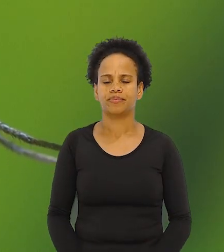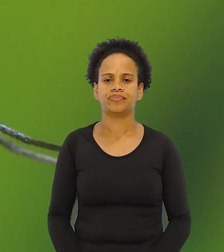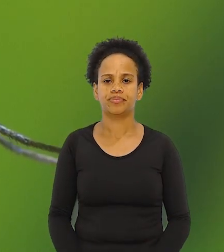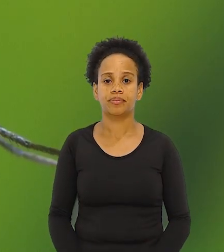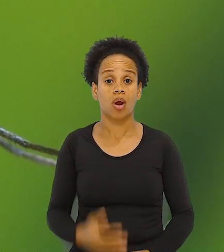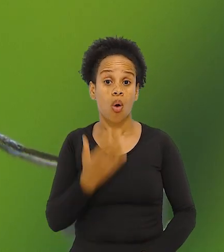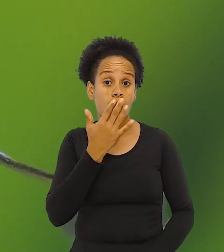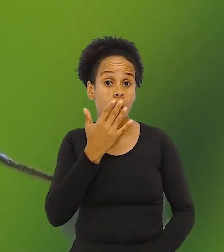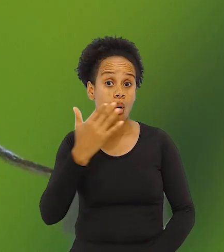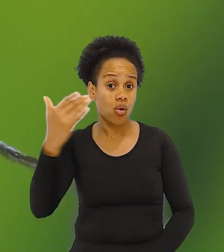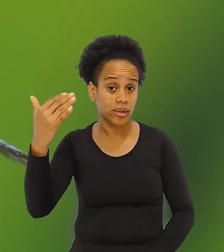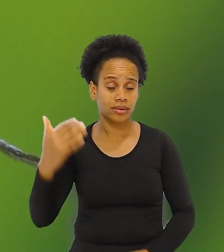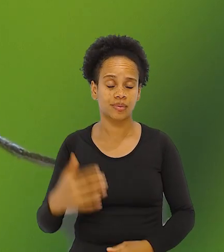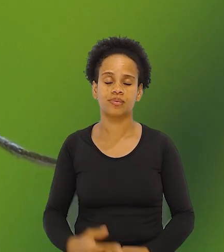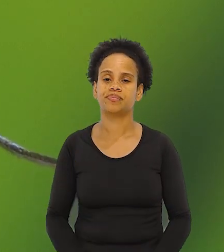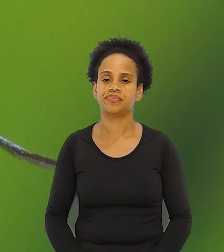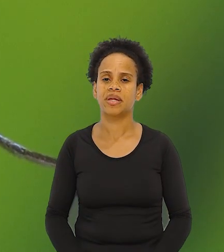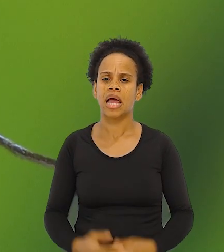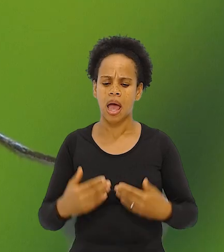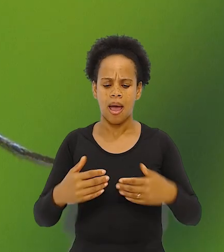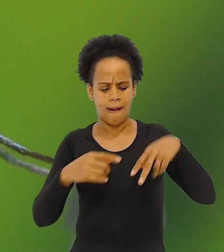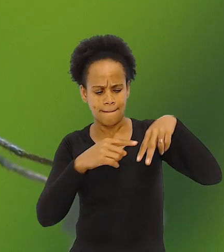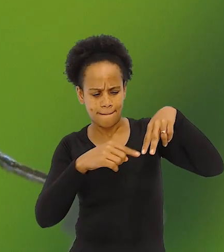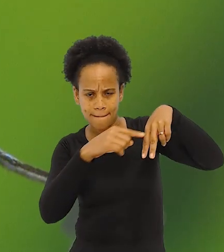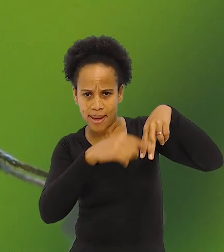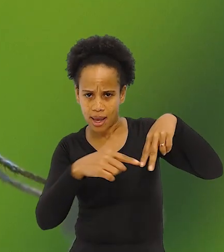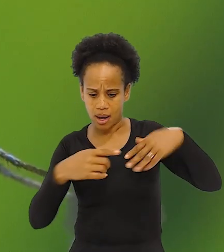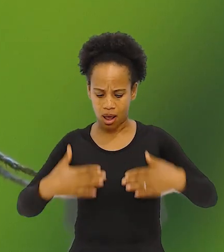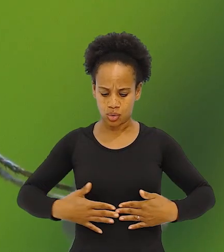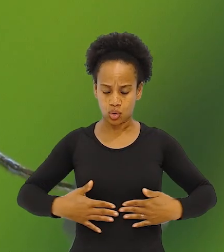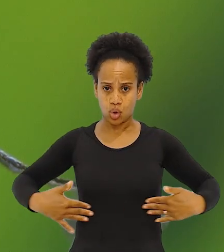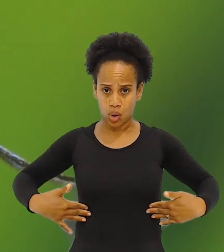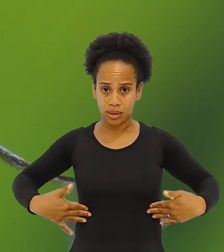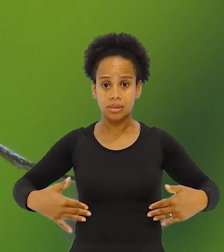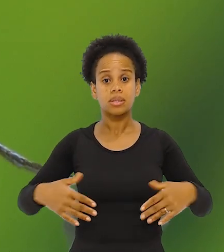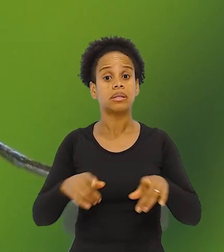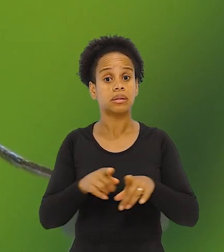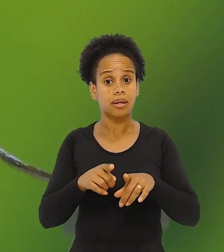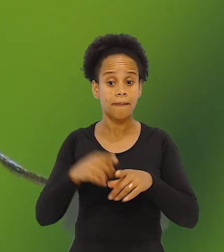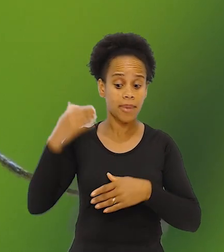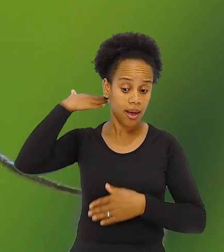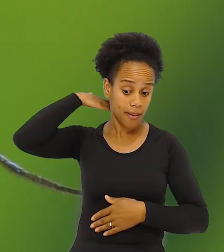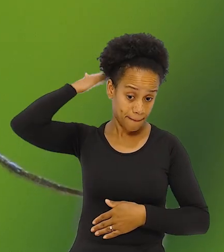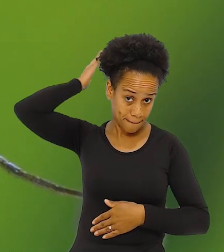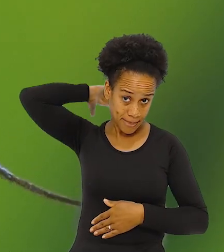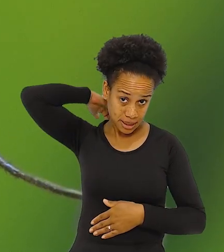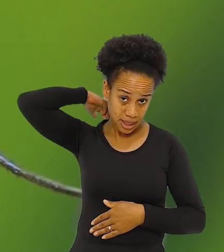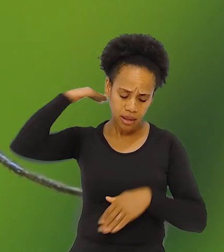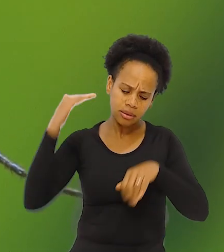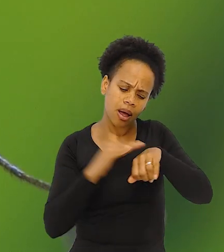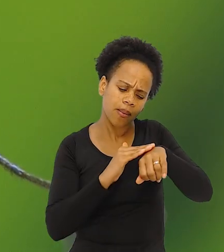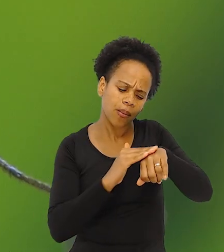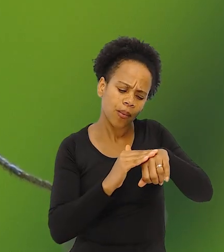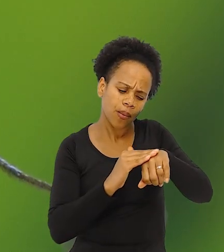sendo coloridos, com as pernas, o tórax, inclusive os antepronotos, cobertos